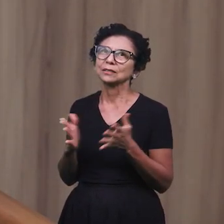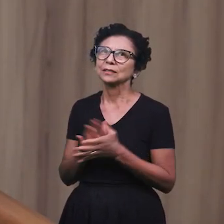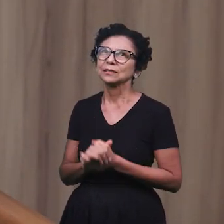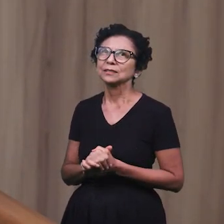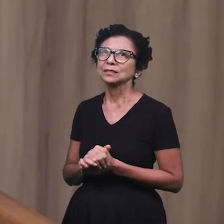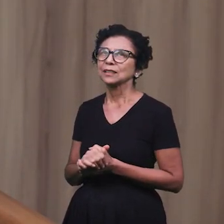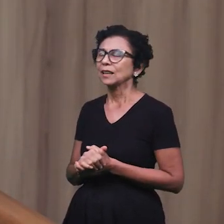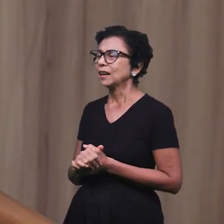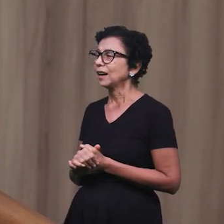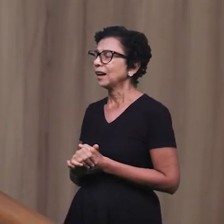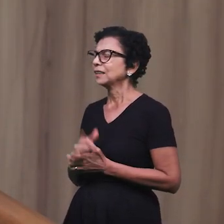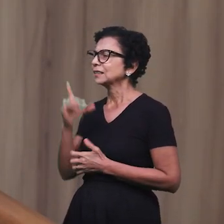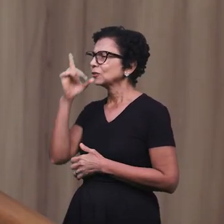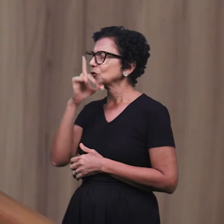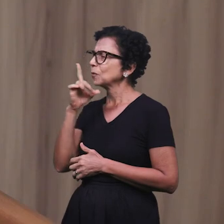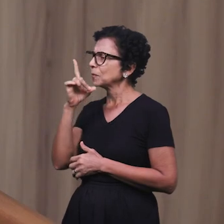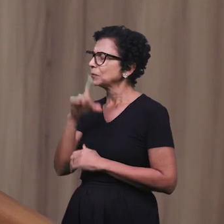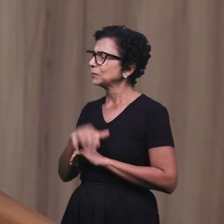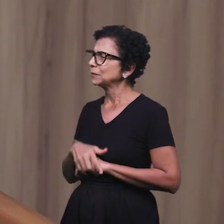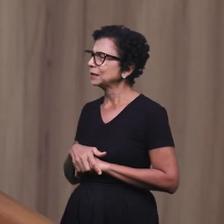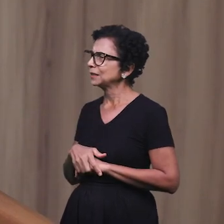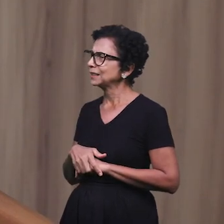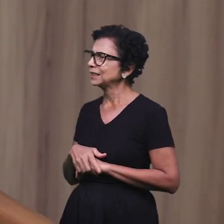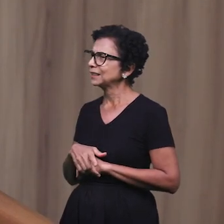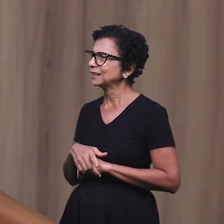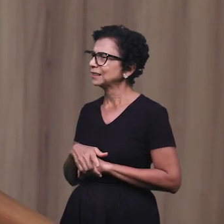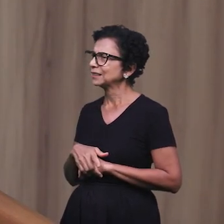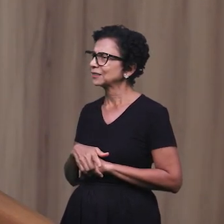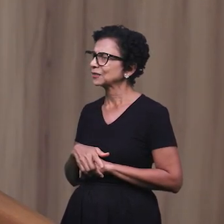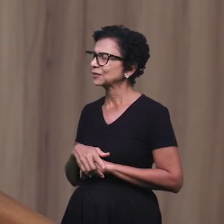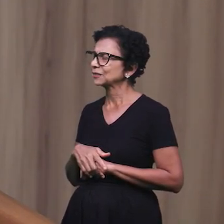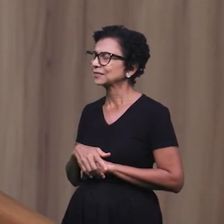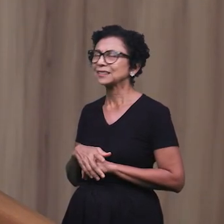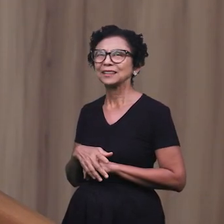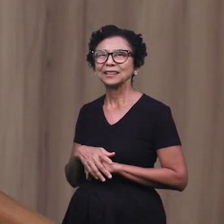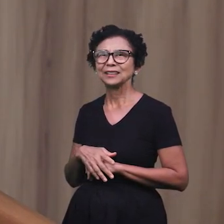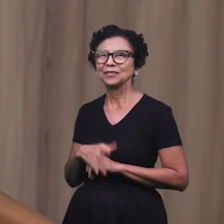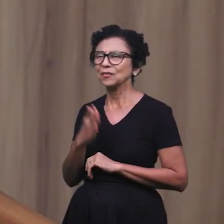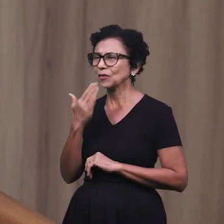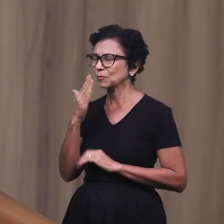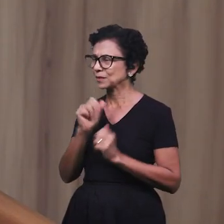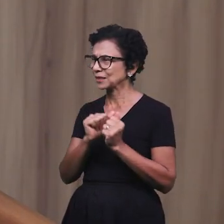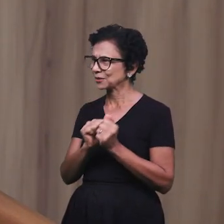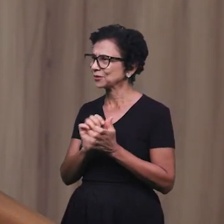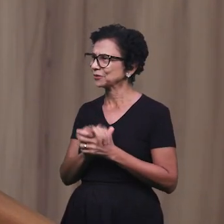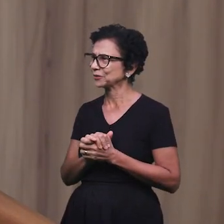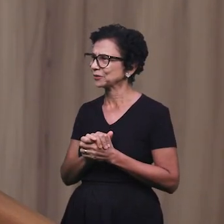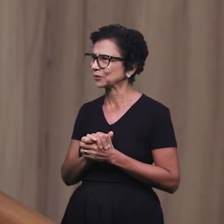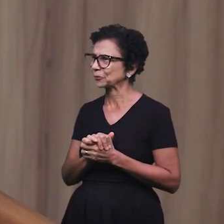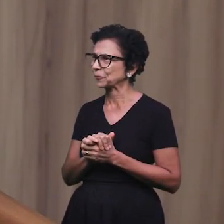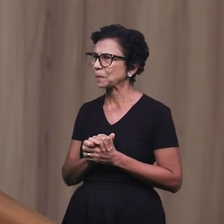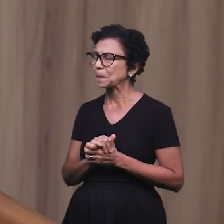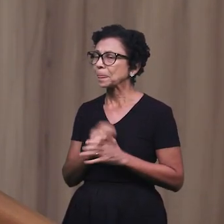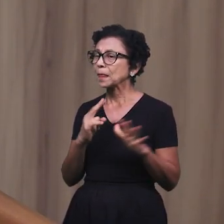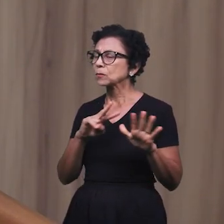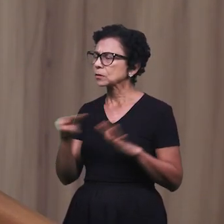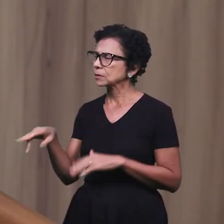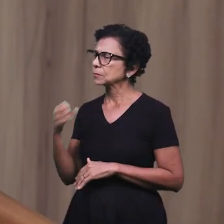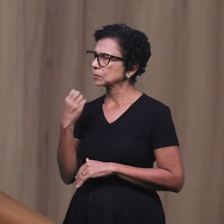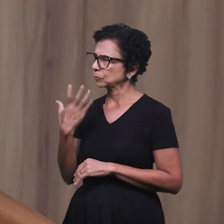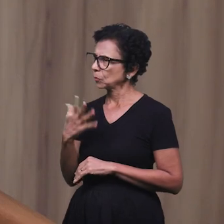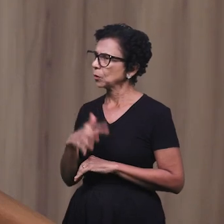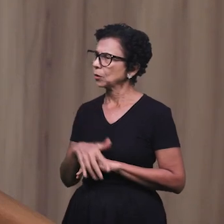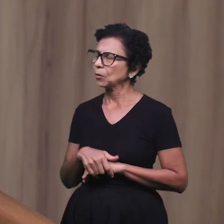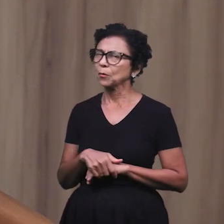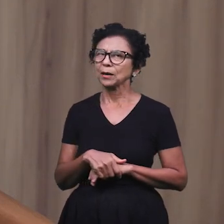no domingo, estar perto, estar junto, perguntar como é que foi a semana, como é que eles estão, tentar participar do dia a dia dele, do que ele